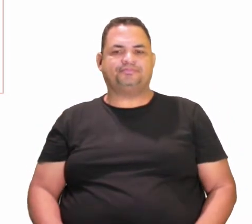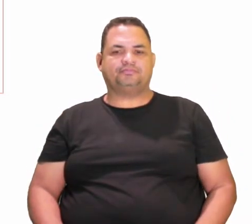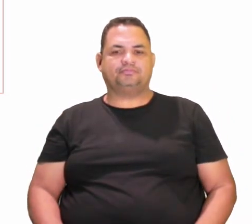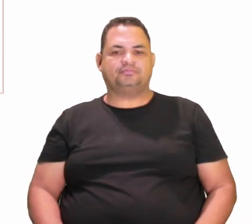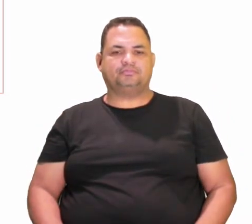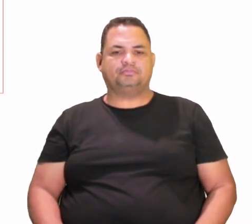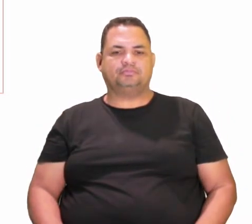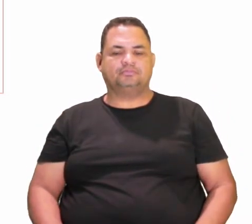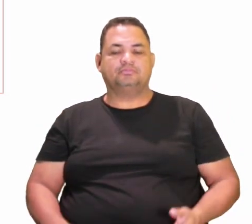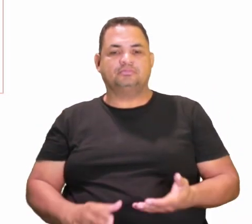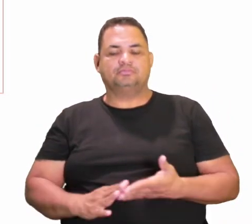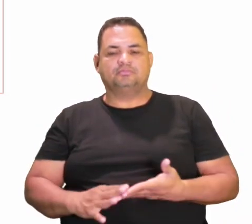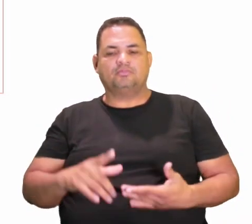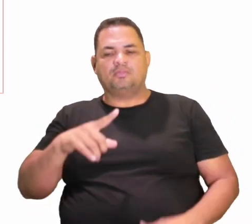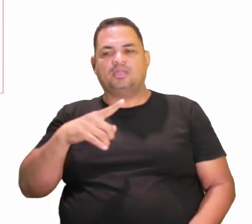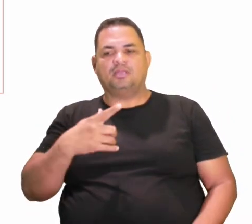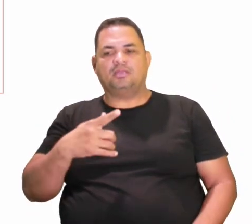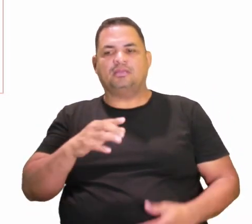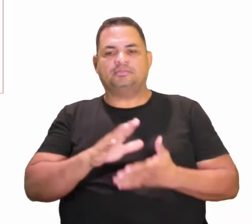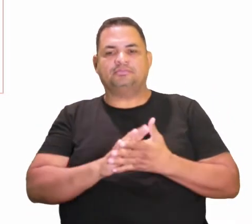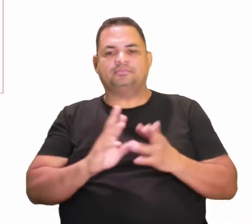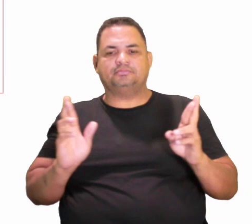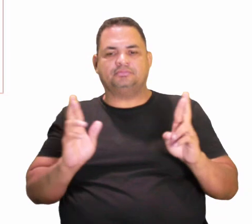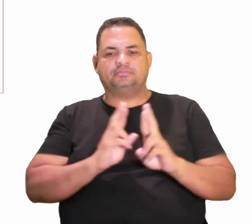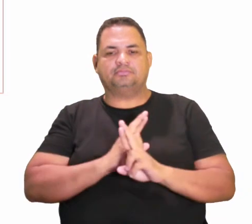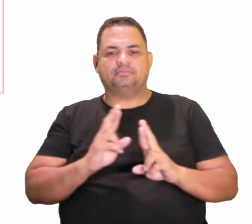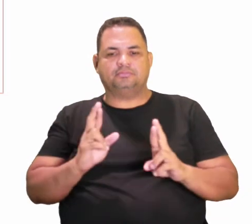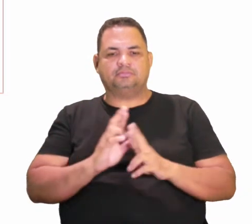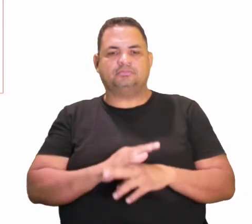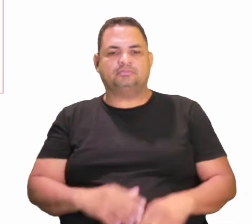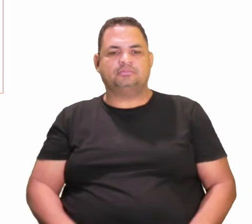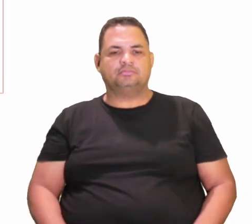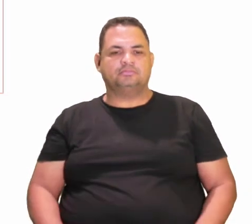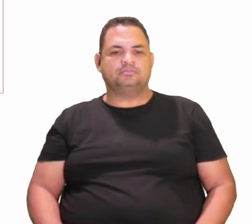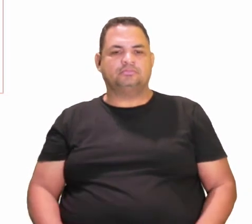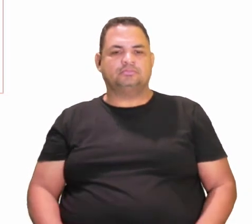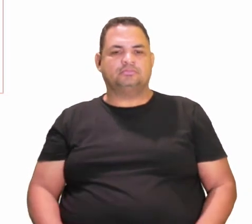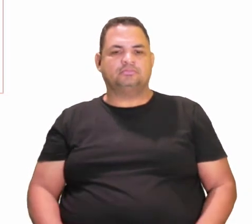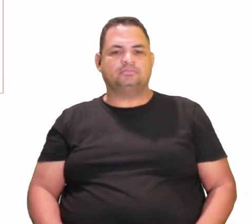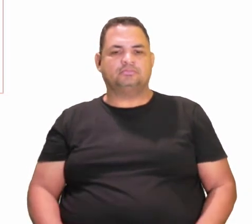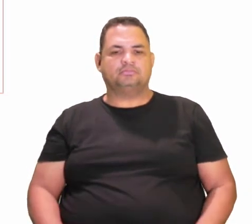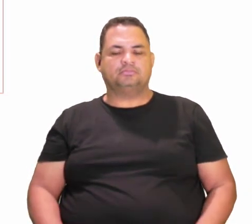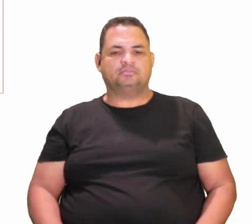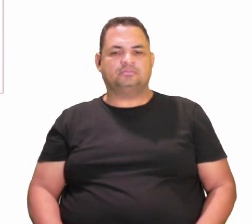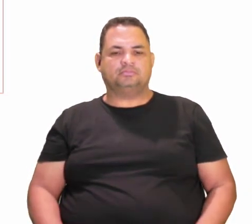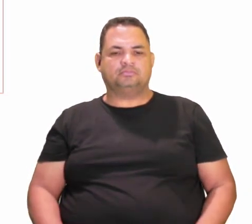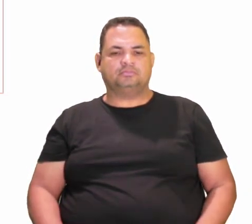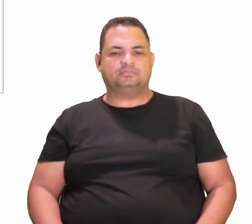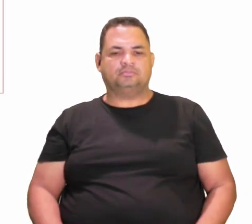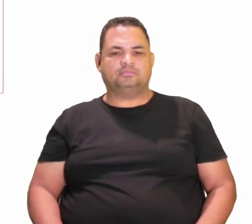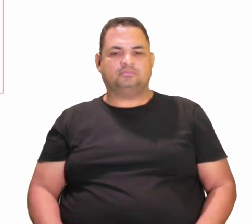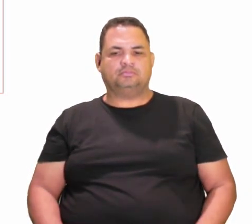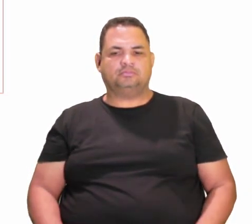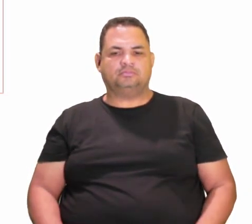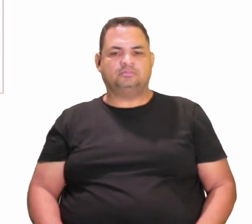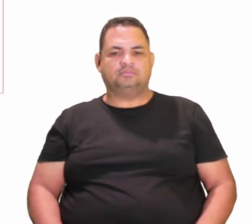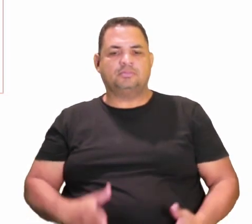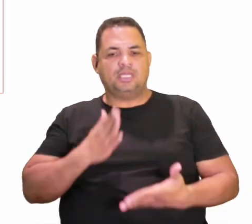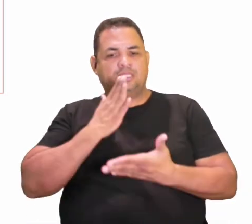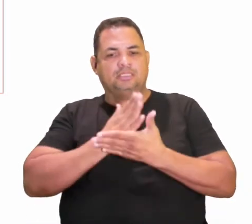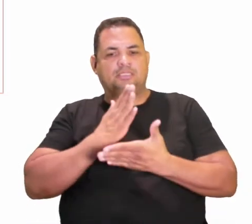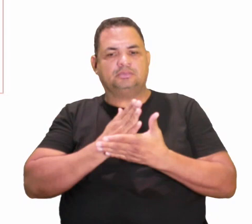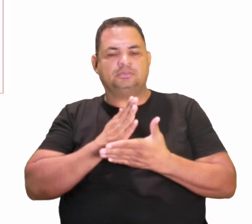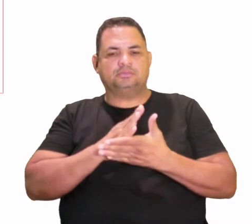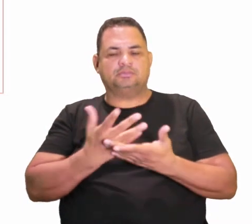sua mãe. E então ele é seu half-brother ou ela é sua half-sister. Metade,